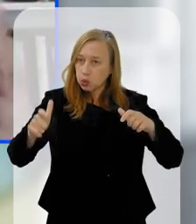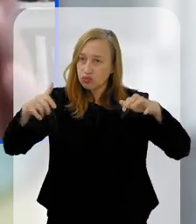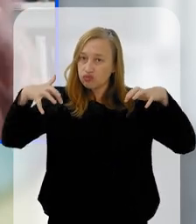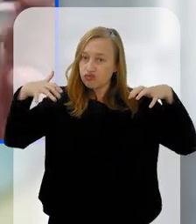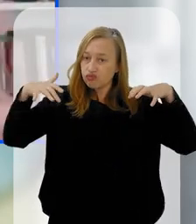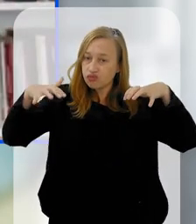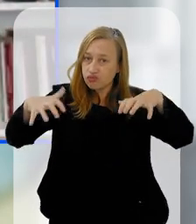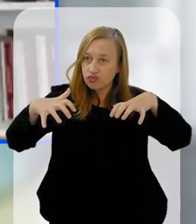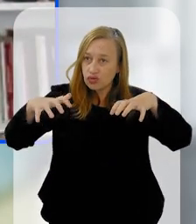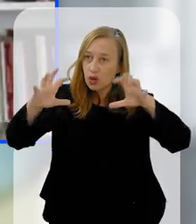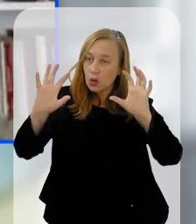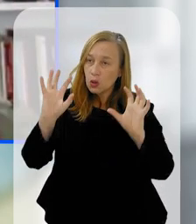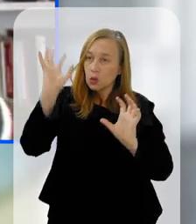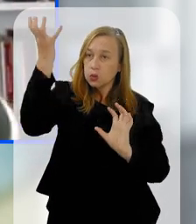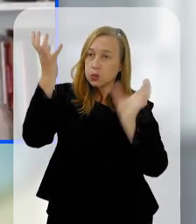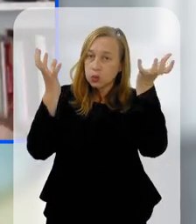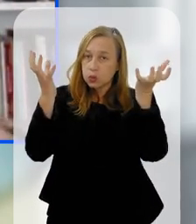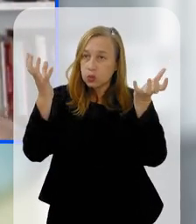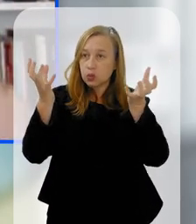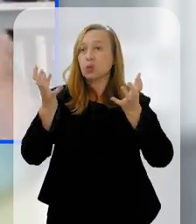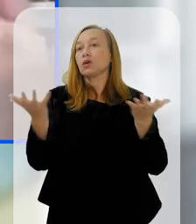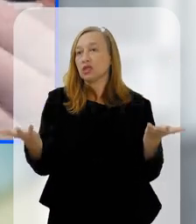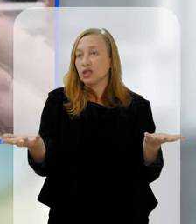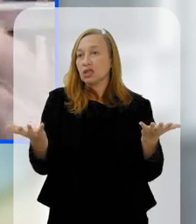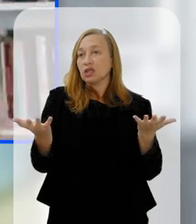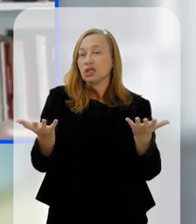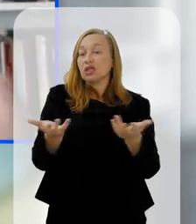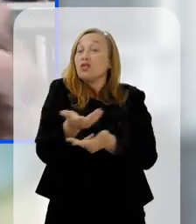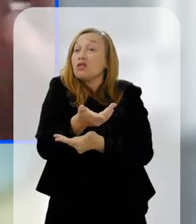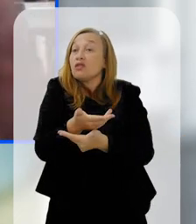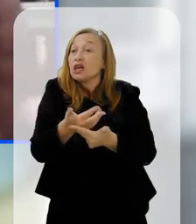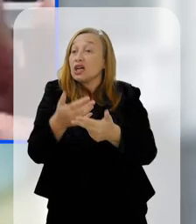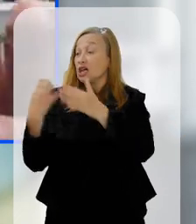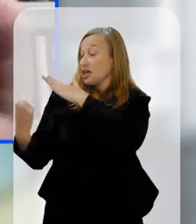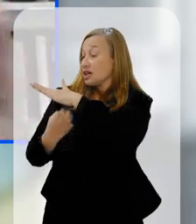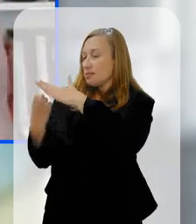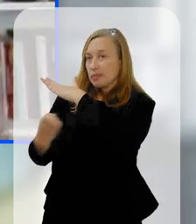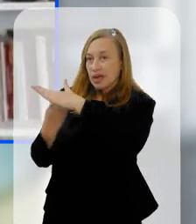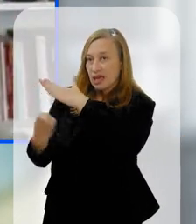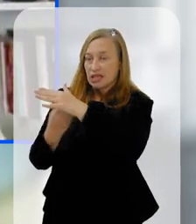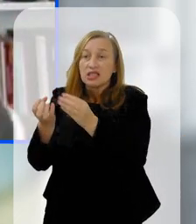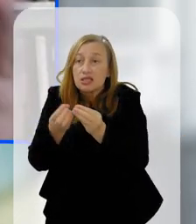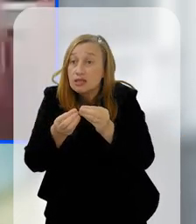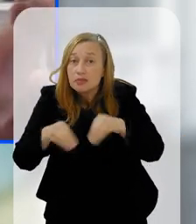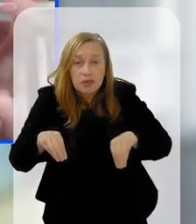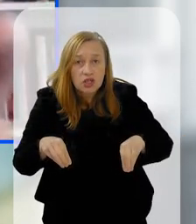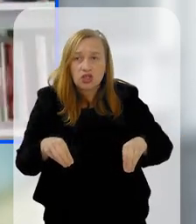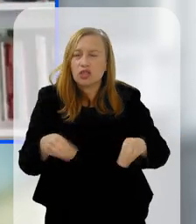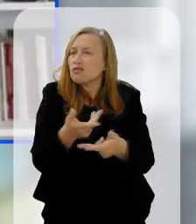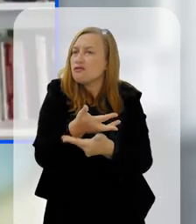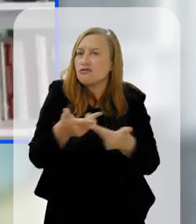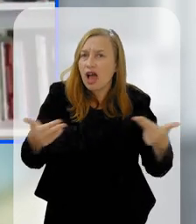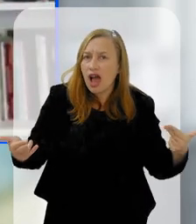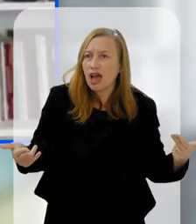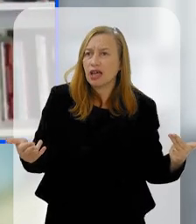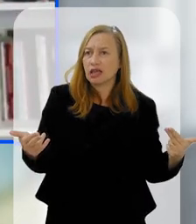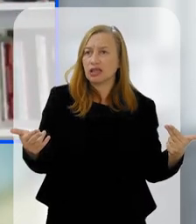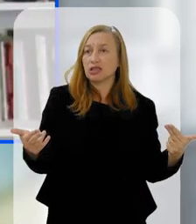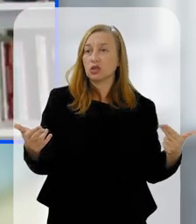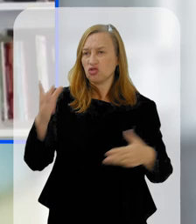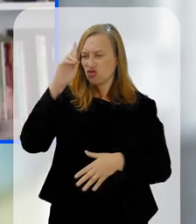e magnitude, ela realmente repercutiu sobre grandes empresas, sobre grandes